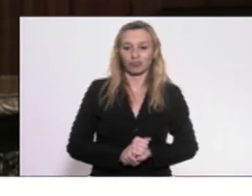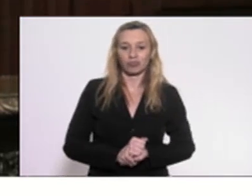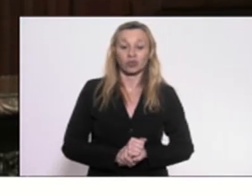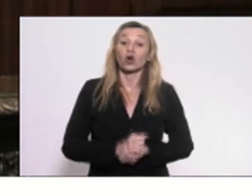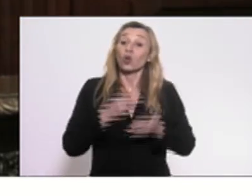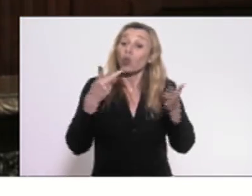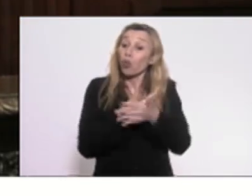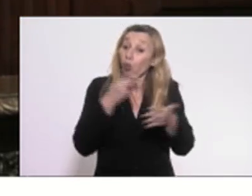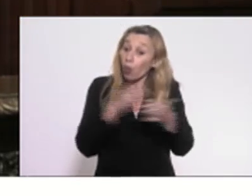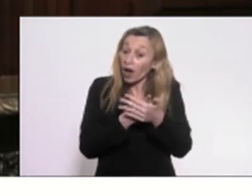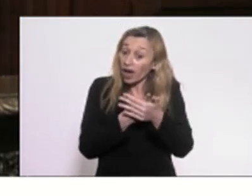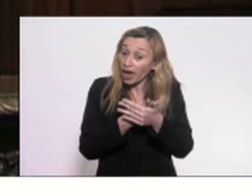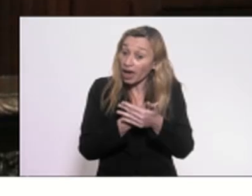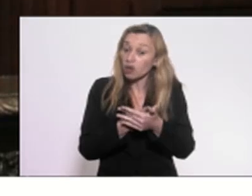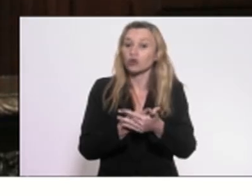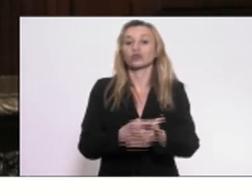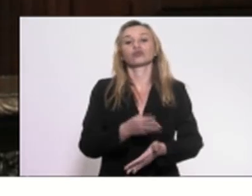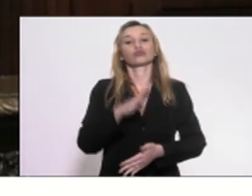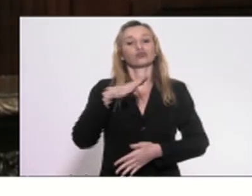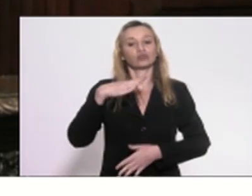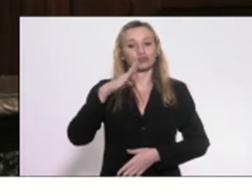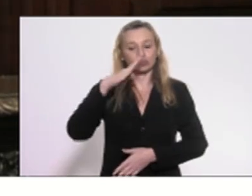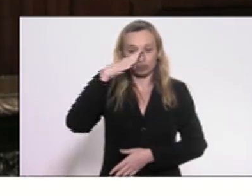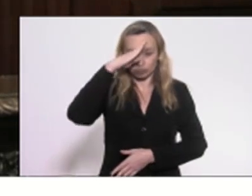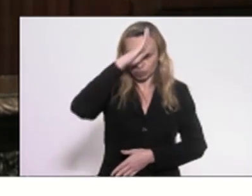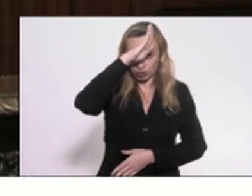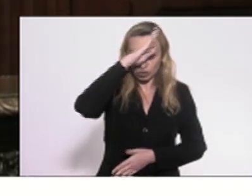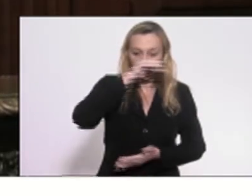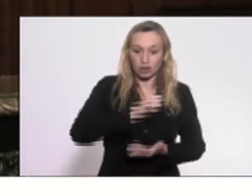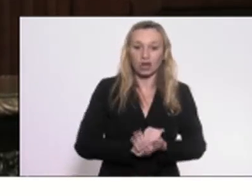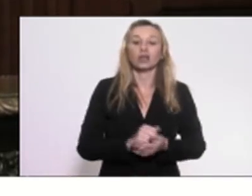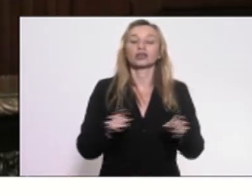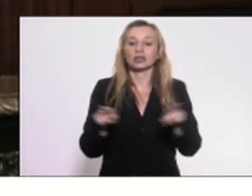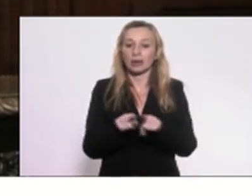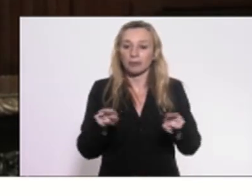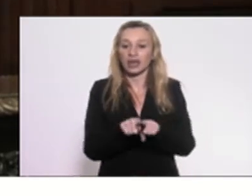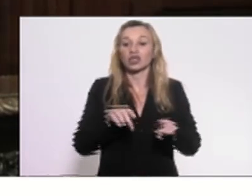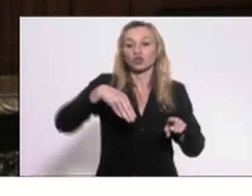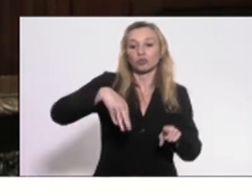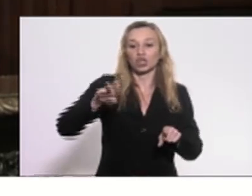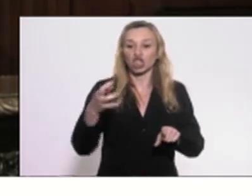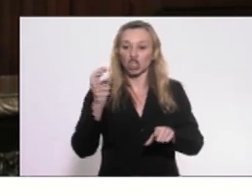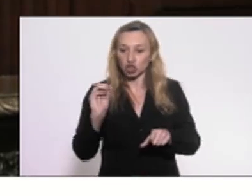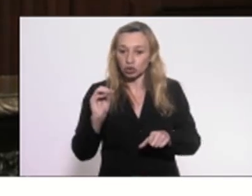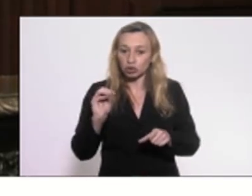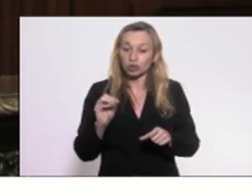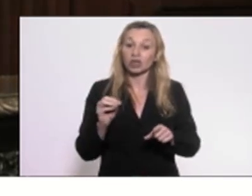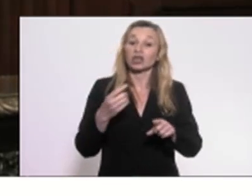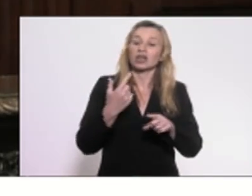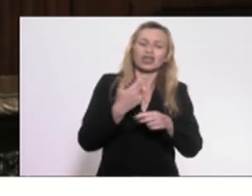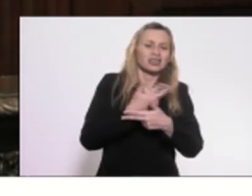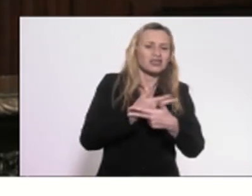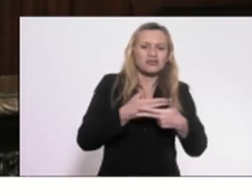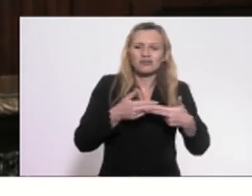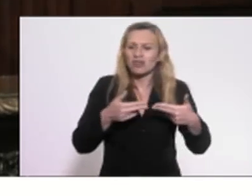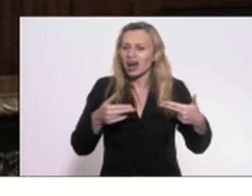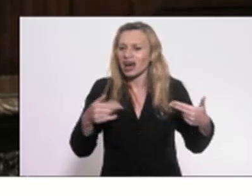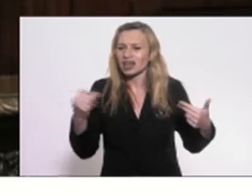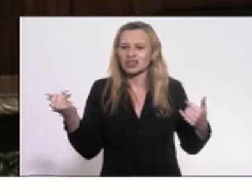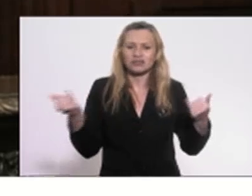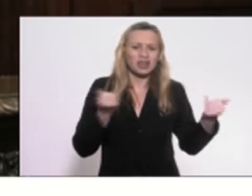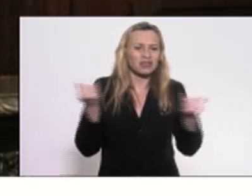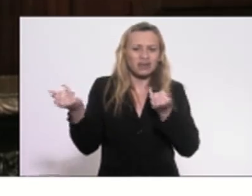o erro do presidente e do ministro é que diversas falas que